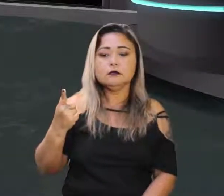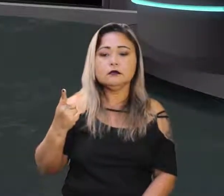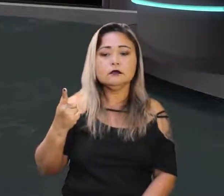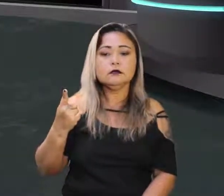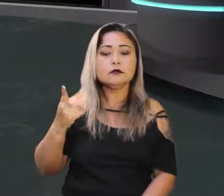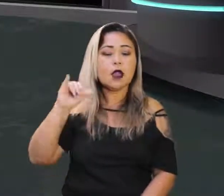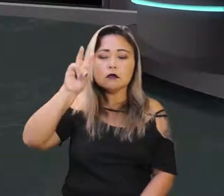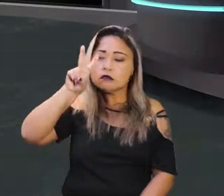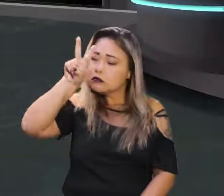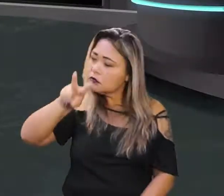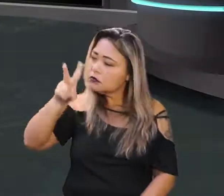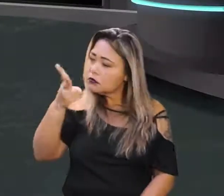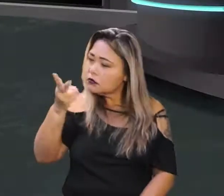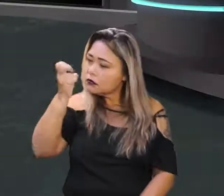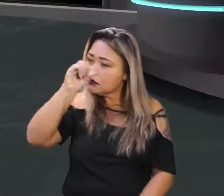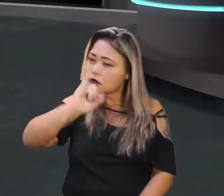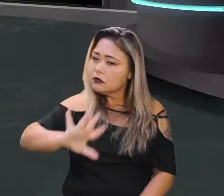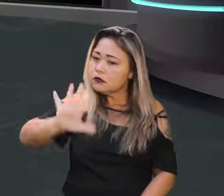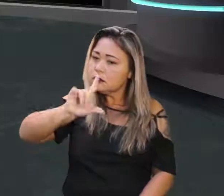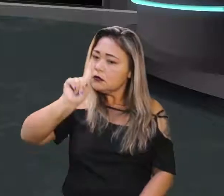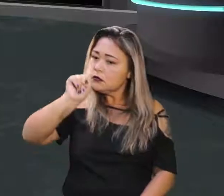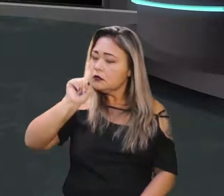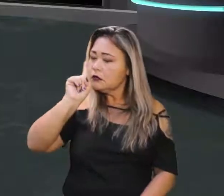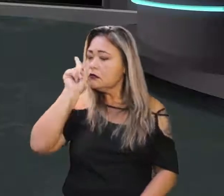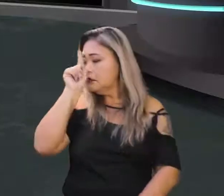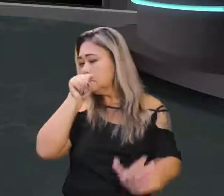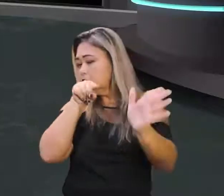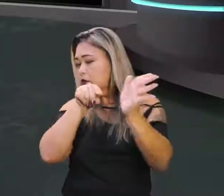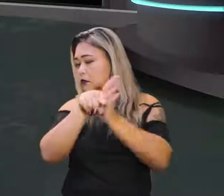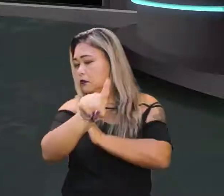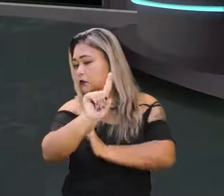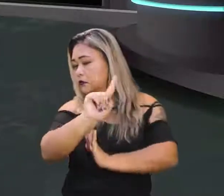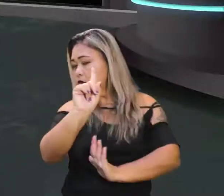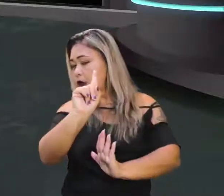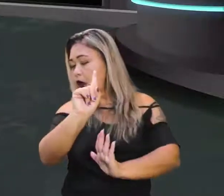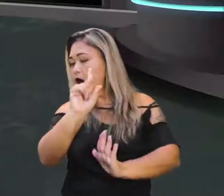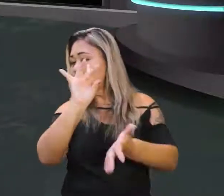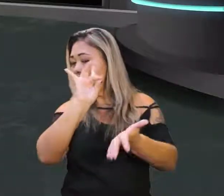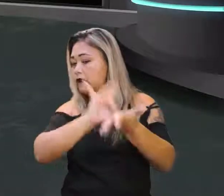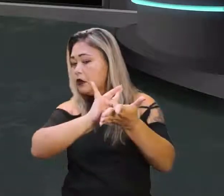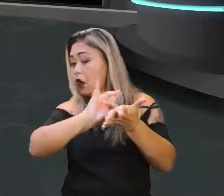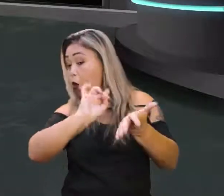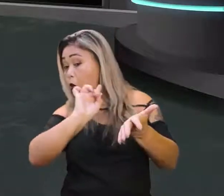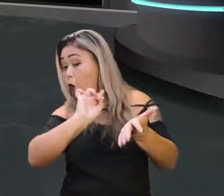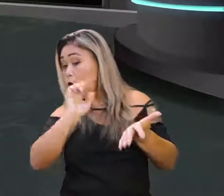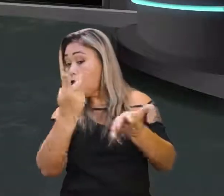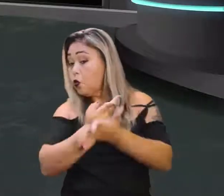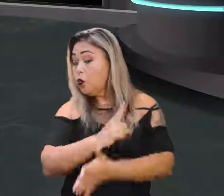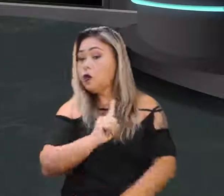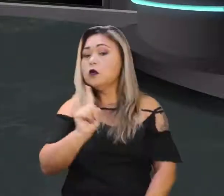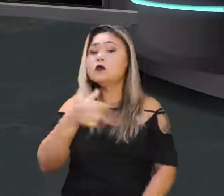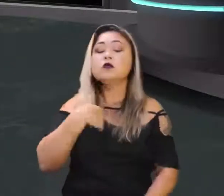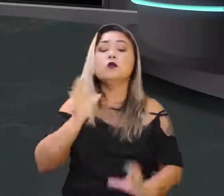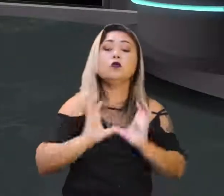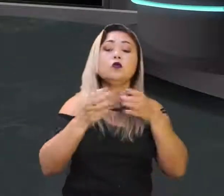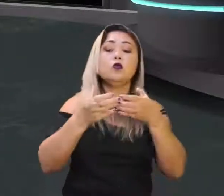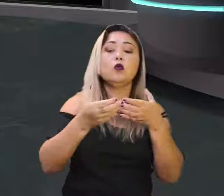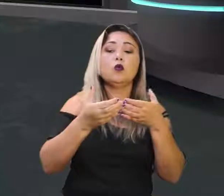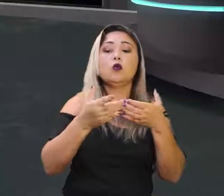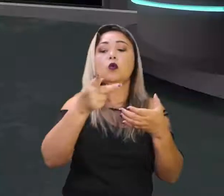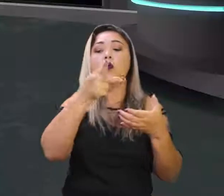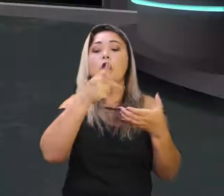aí uma boa leitura dessa afirmativa aí, não é? Pois é, né? Então, nós estamos dizendo que o grupo trabalha com